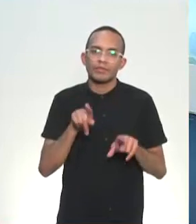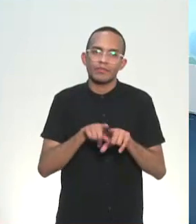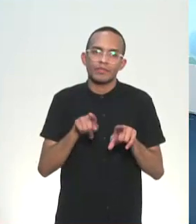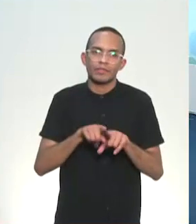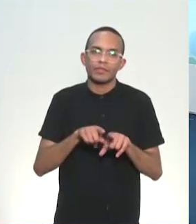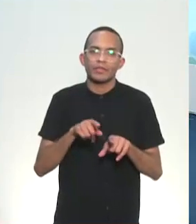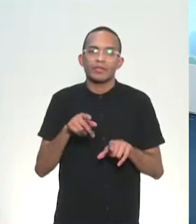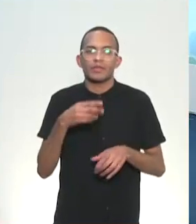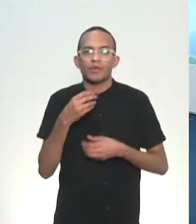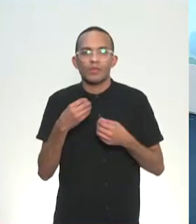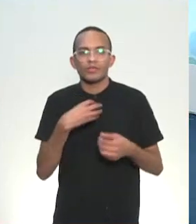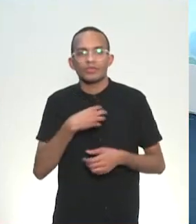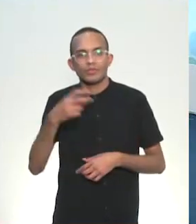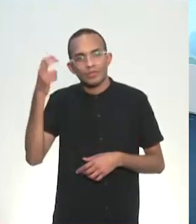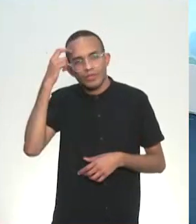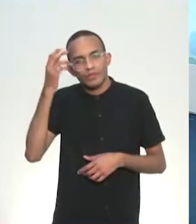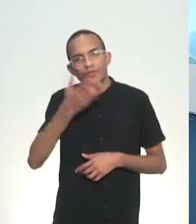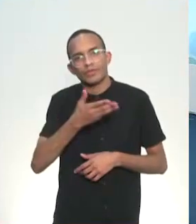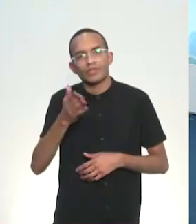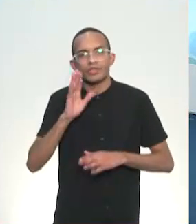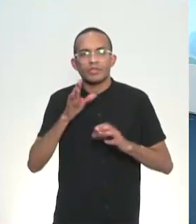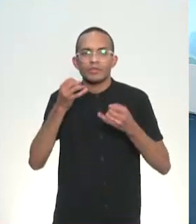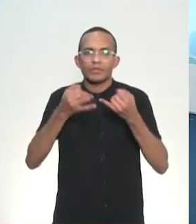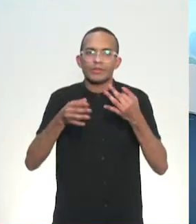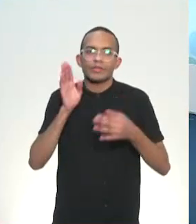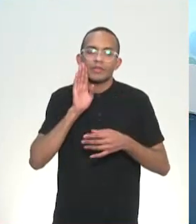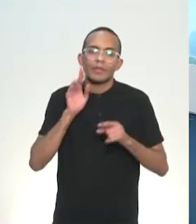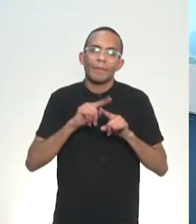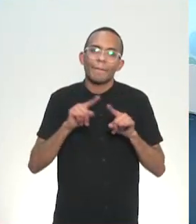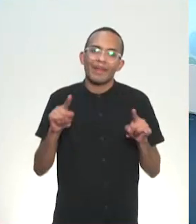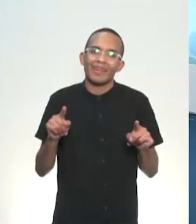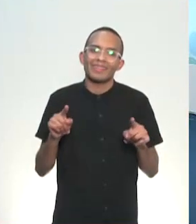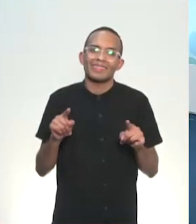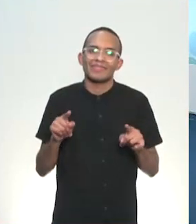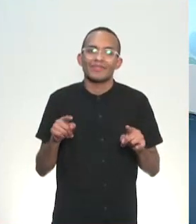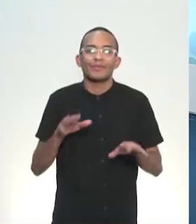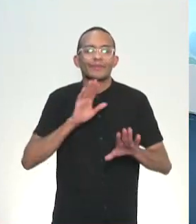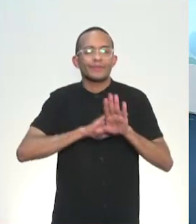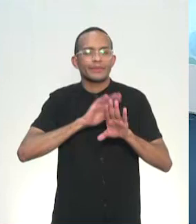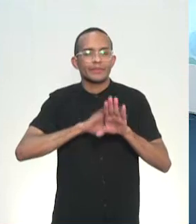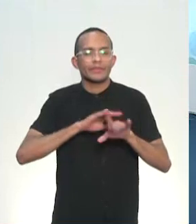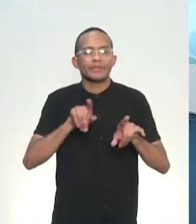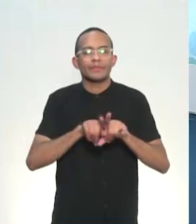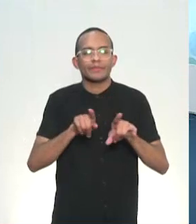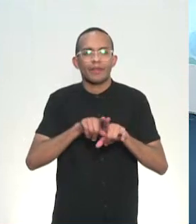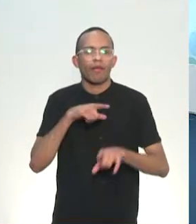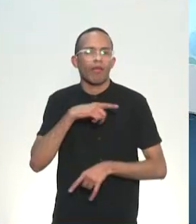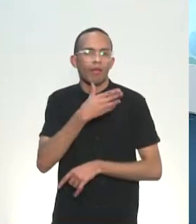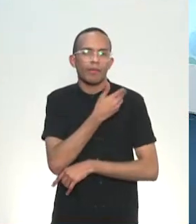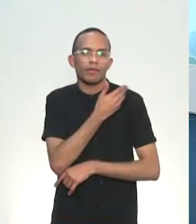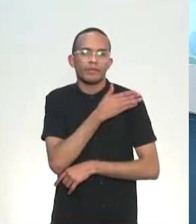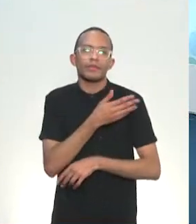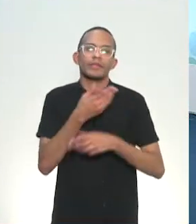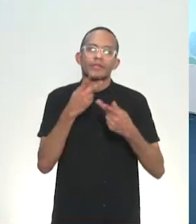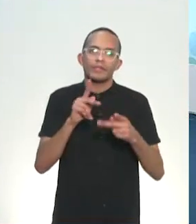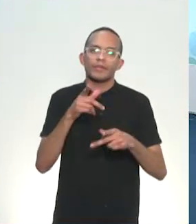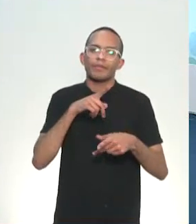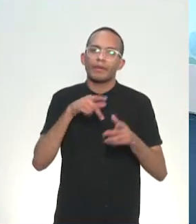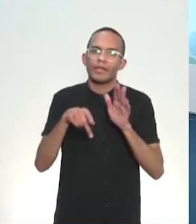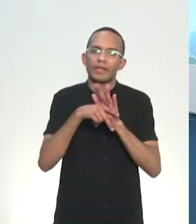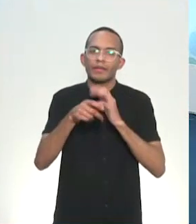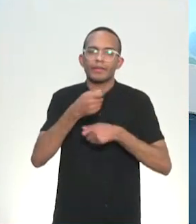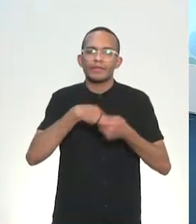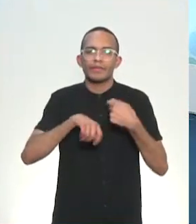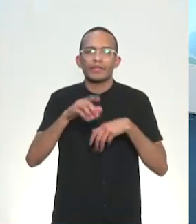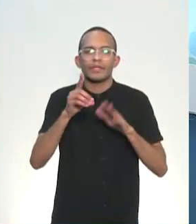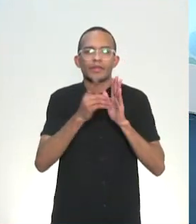tem essa questão cultural, que você explicou aí, legal e tal, mas por trás aí também tem um certo preconceito, e aí vem a questão econômica, principalmente